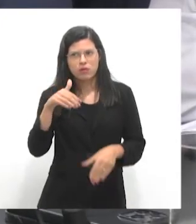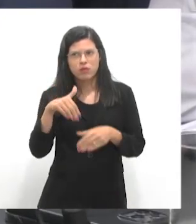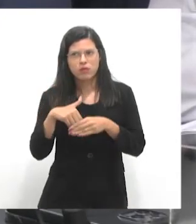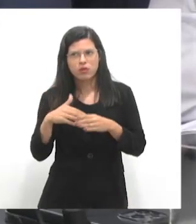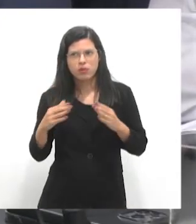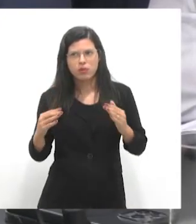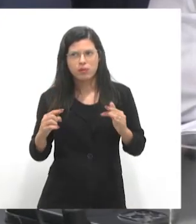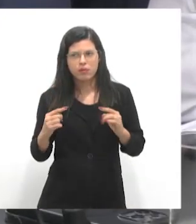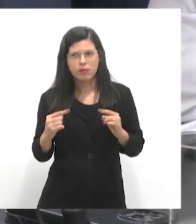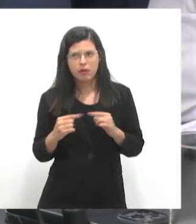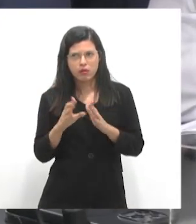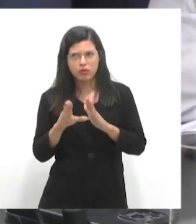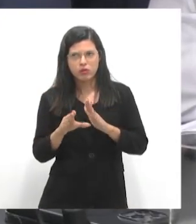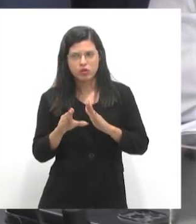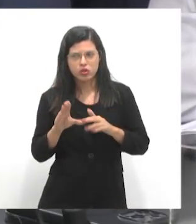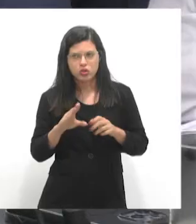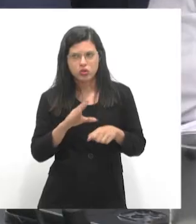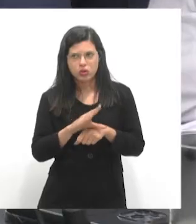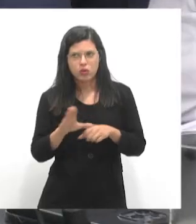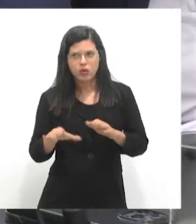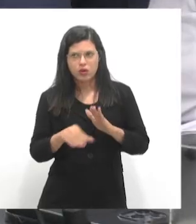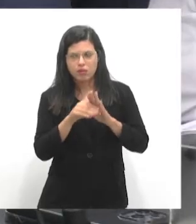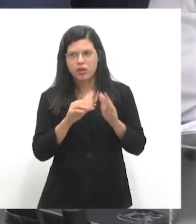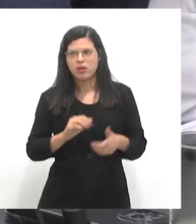com emenda também. A emenda